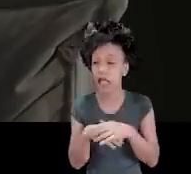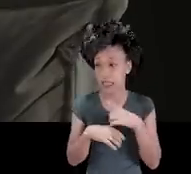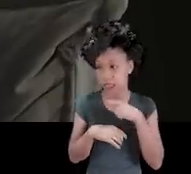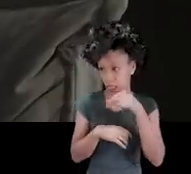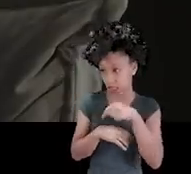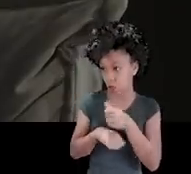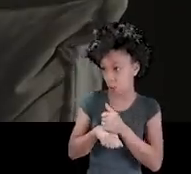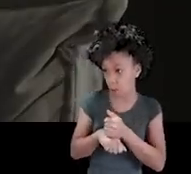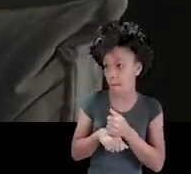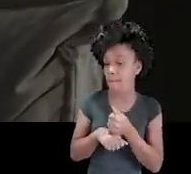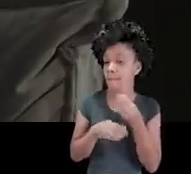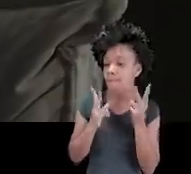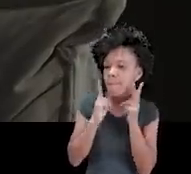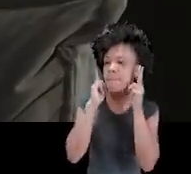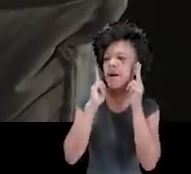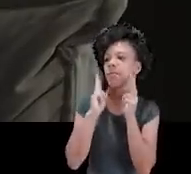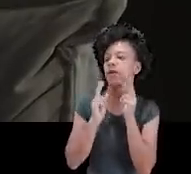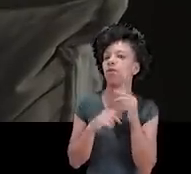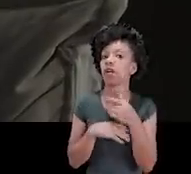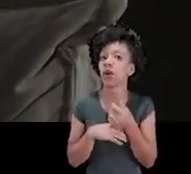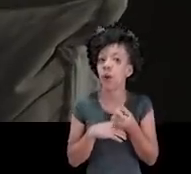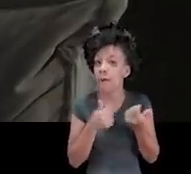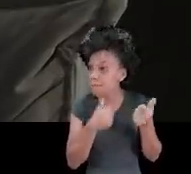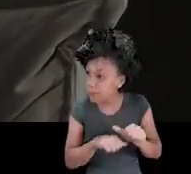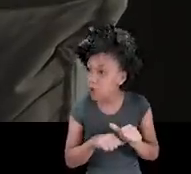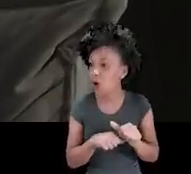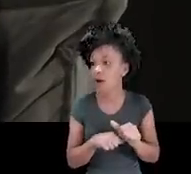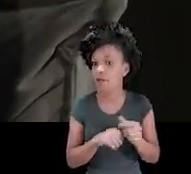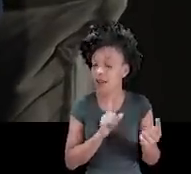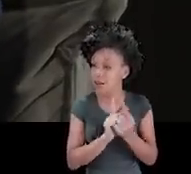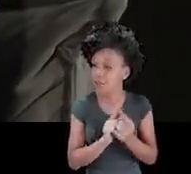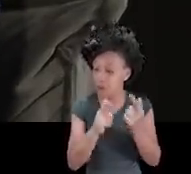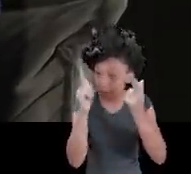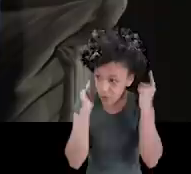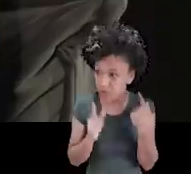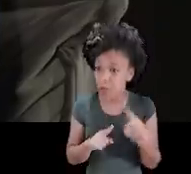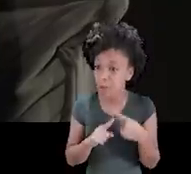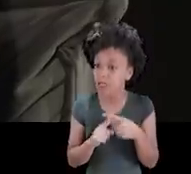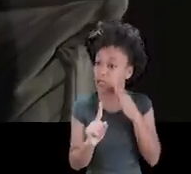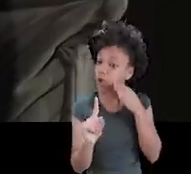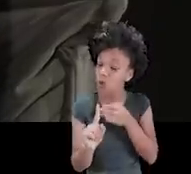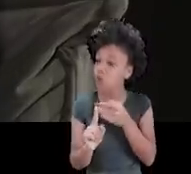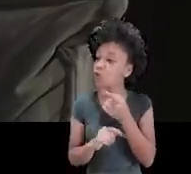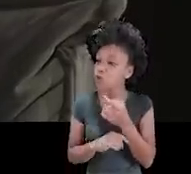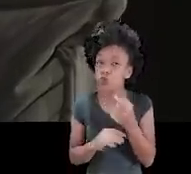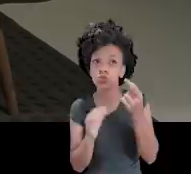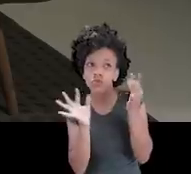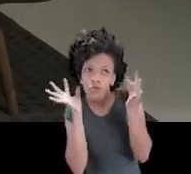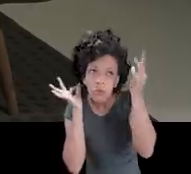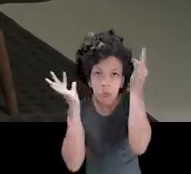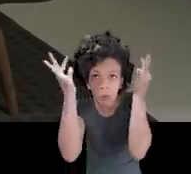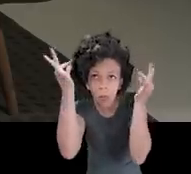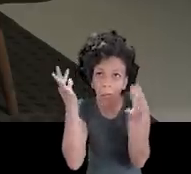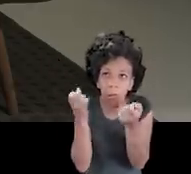barbeiro aqui, eu entrevistei o Henrique Barbeiro, ele falou que o pior cliente dele é careca, porque ele prioriza muito os únicos fios que lhe restam. É